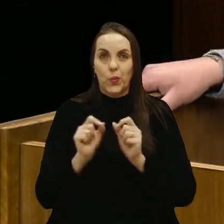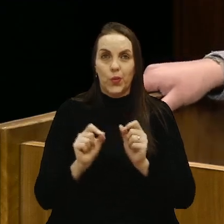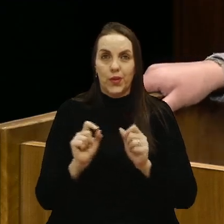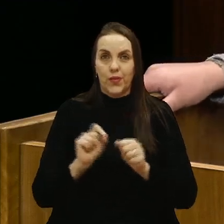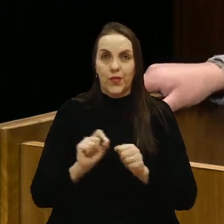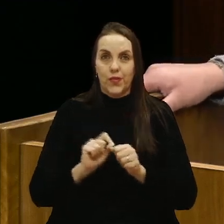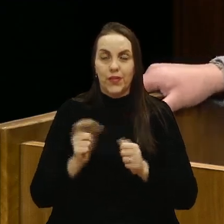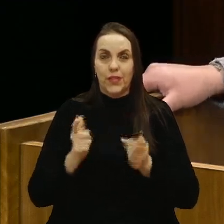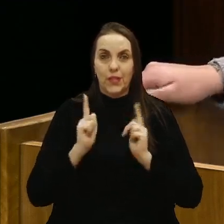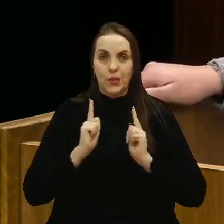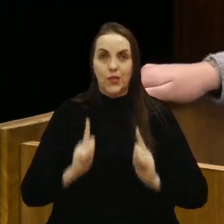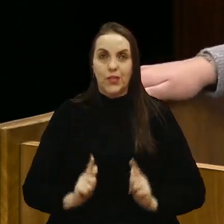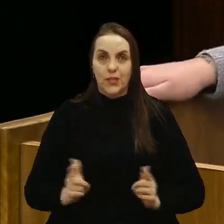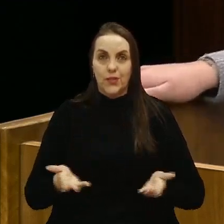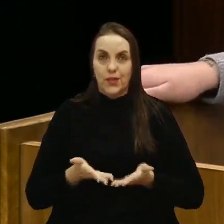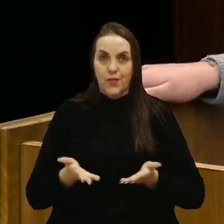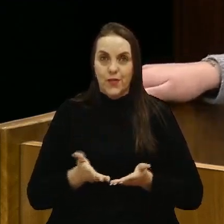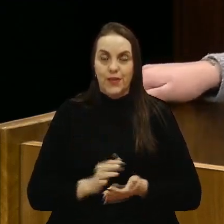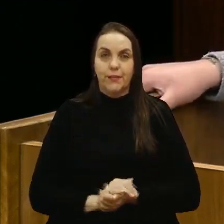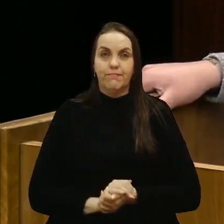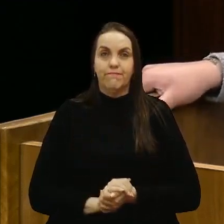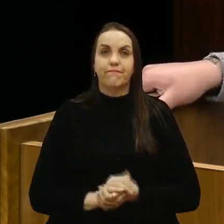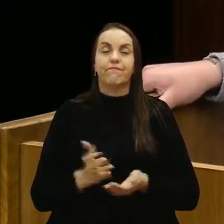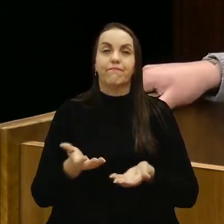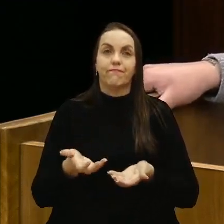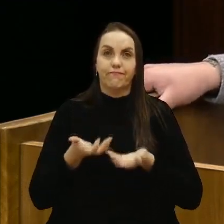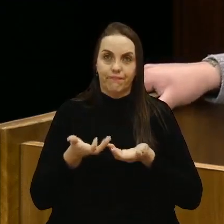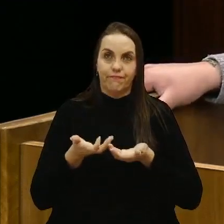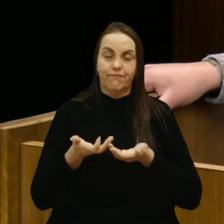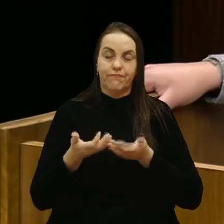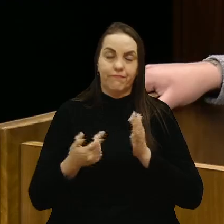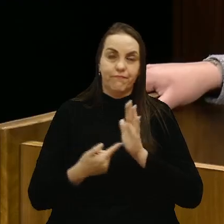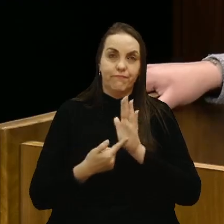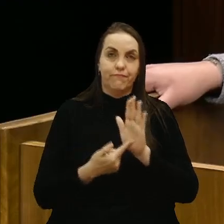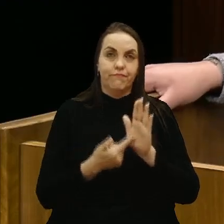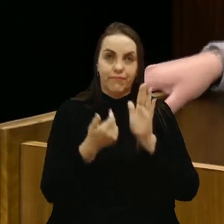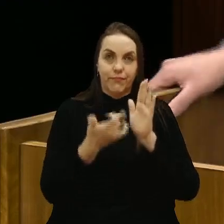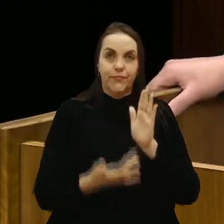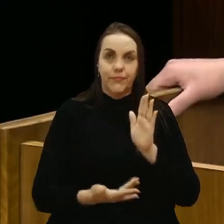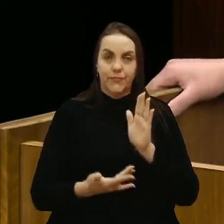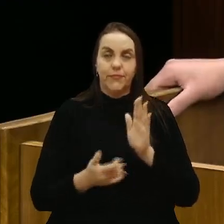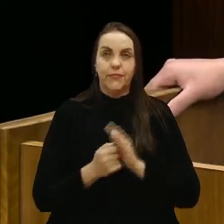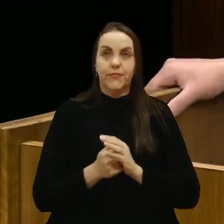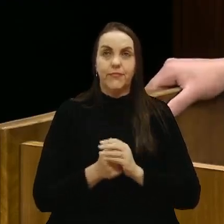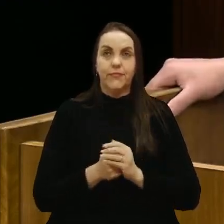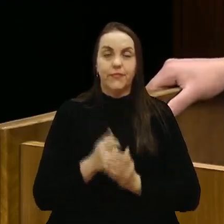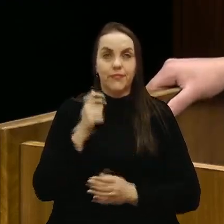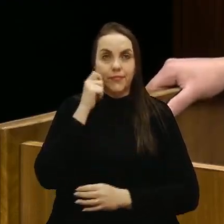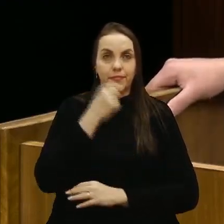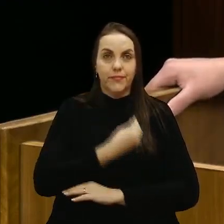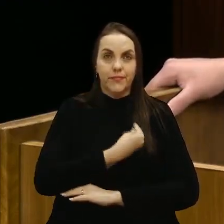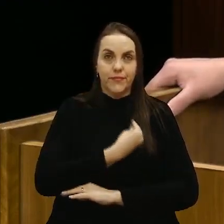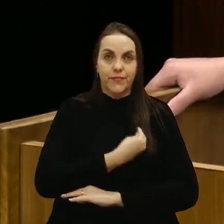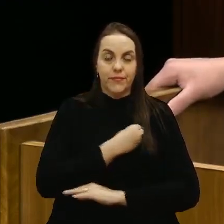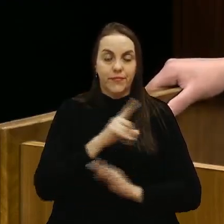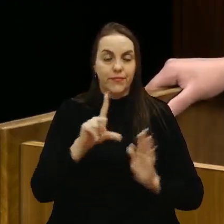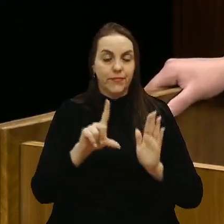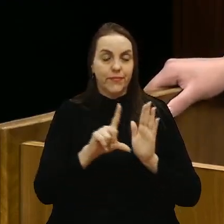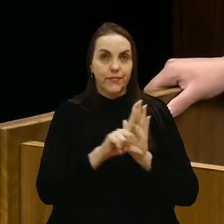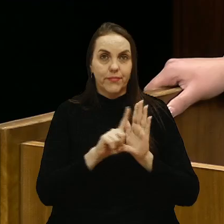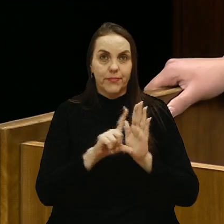esta gestão. Eu quero aqui trazer uma questão que está presente na nossa Lei de